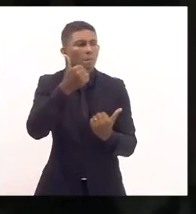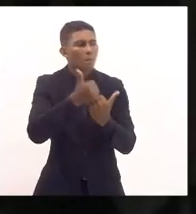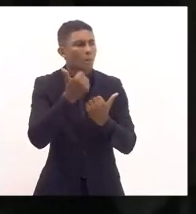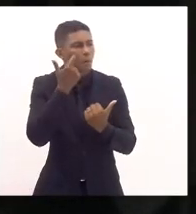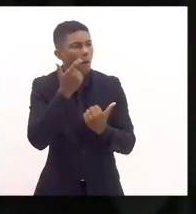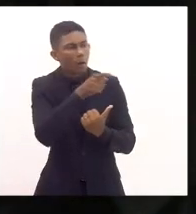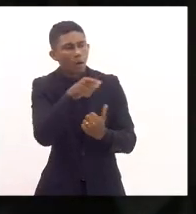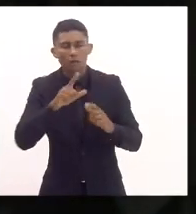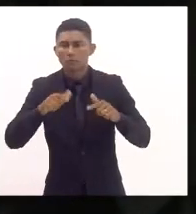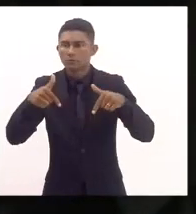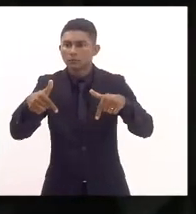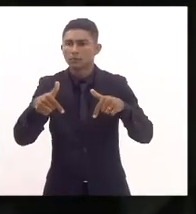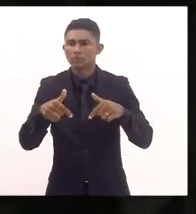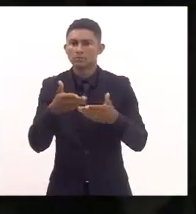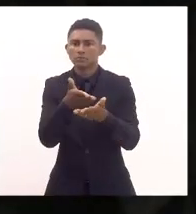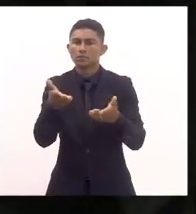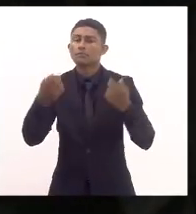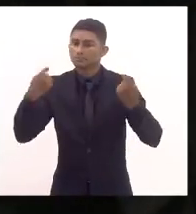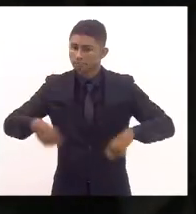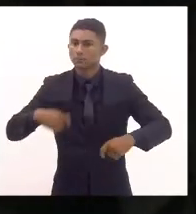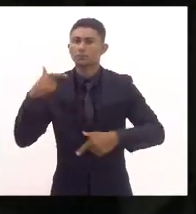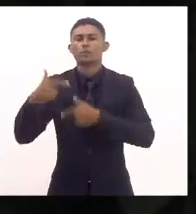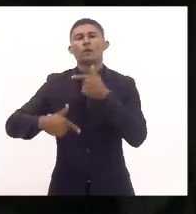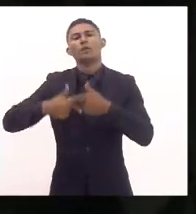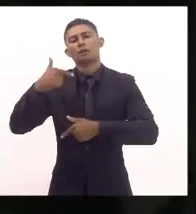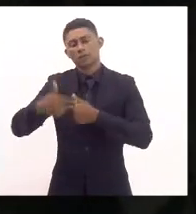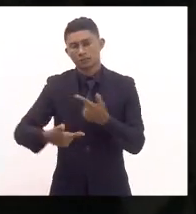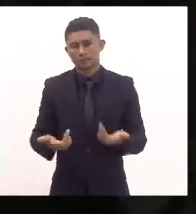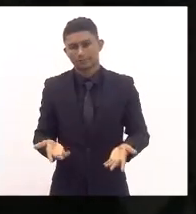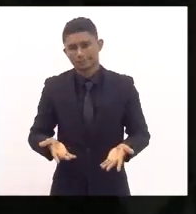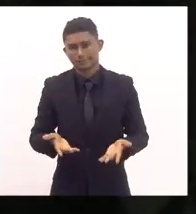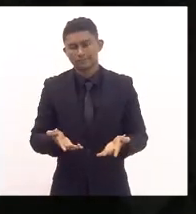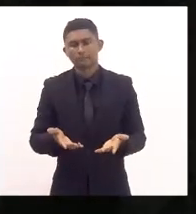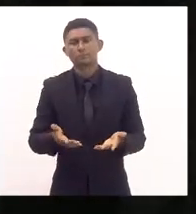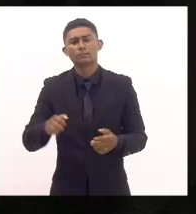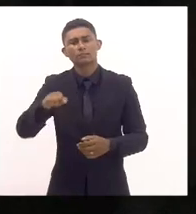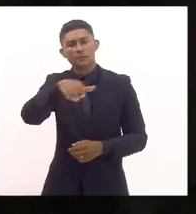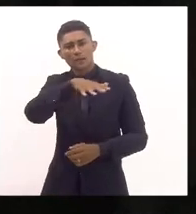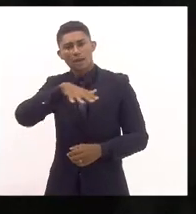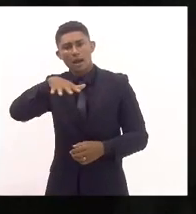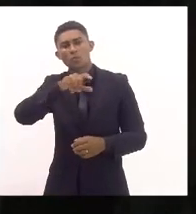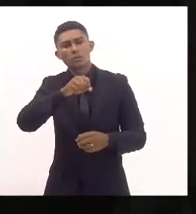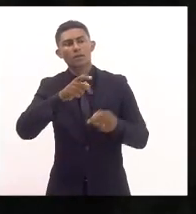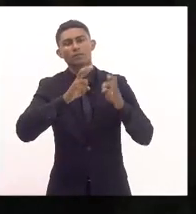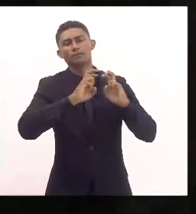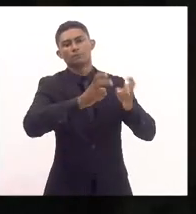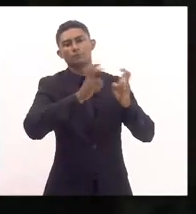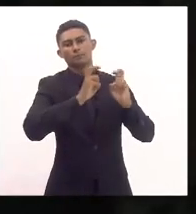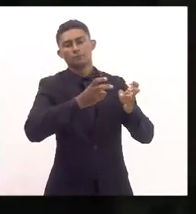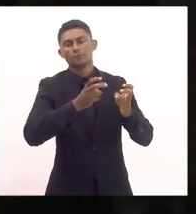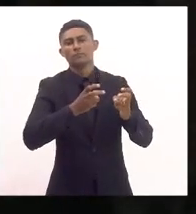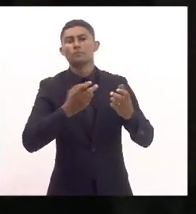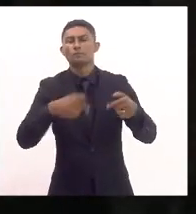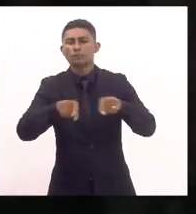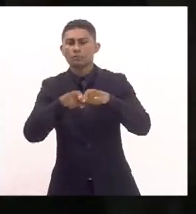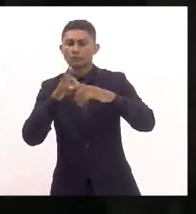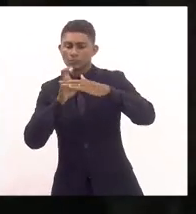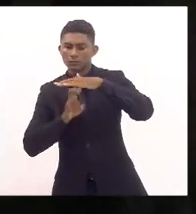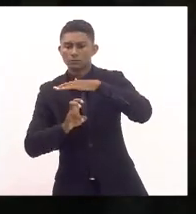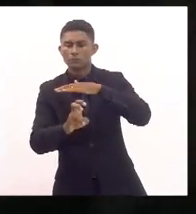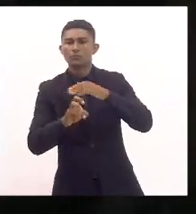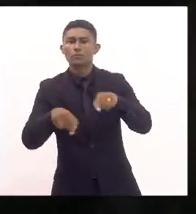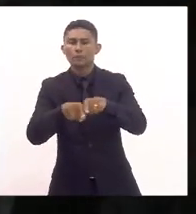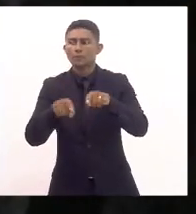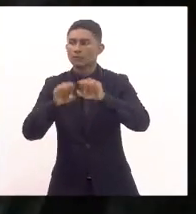jurídico quais ações que a gente tem que desenvolver não só na área dos trilhos do metrô e da linha Fé Mas como